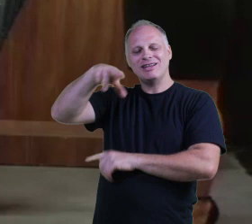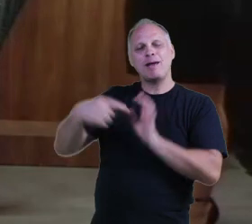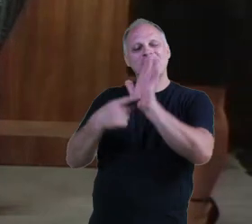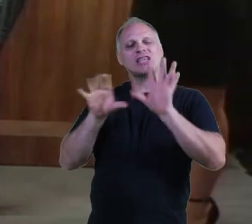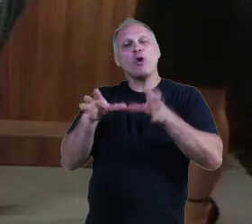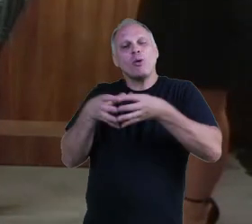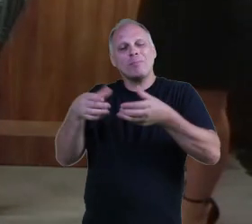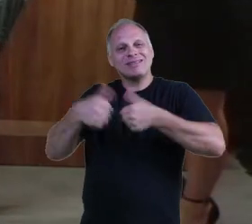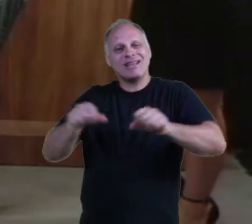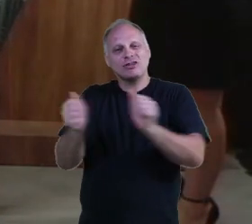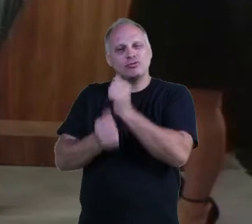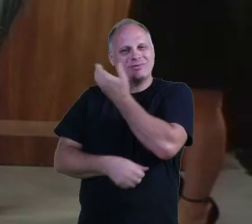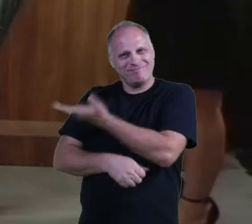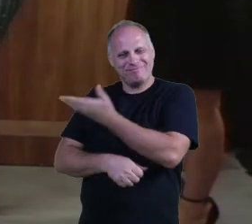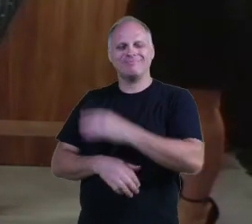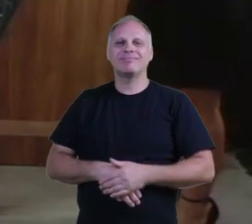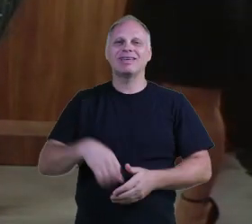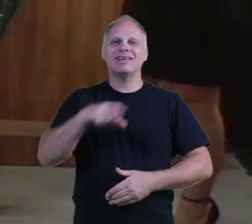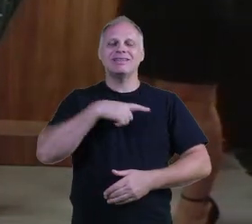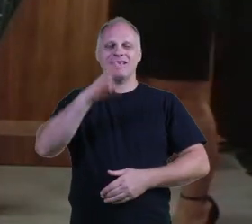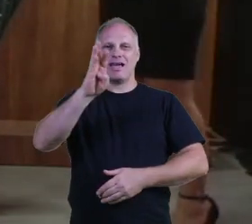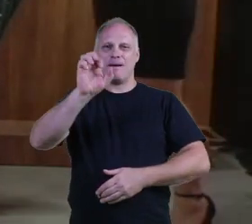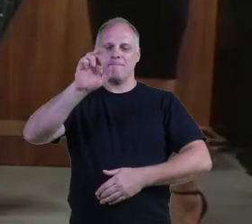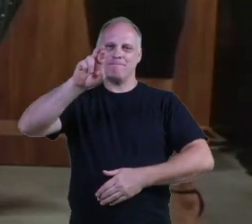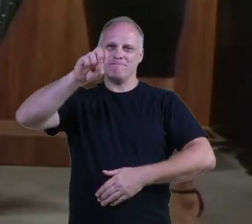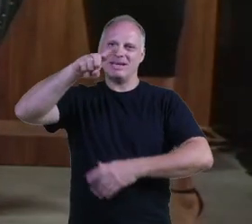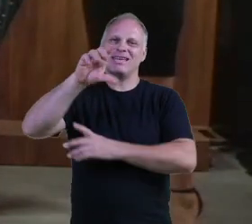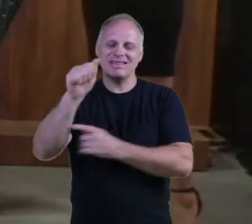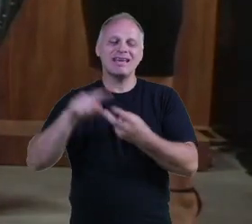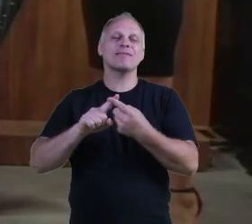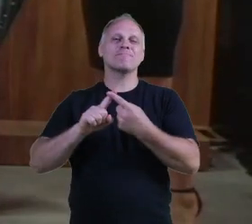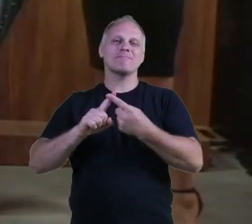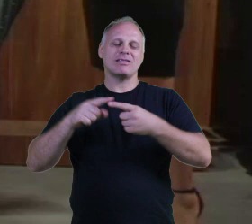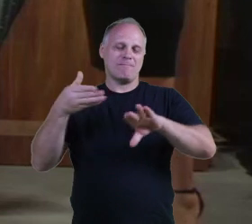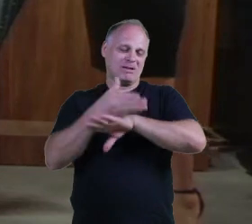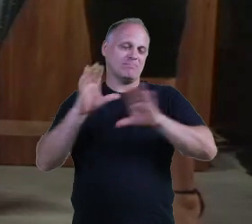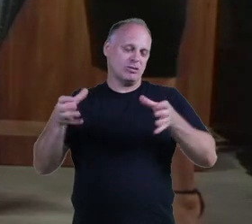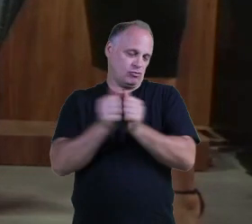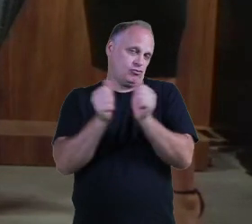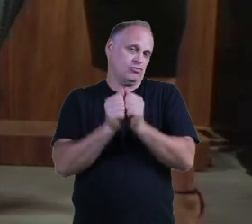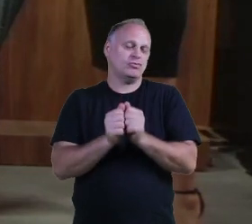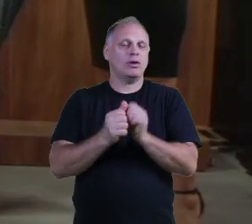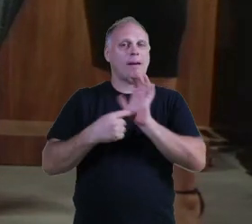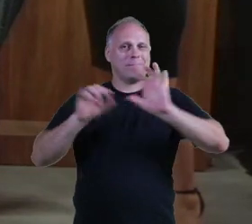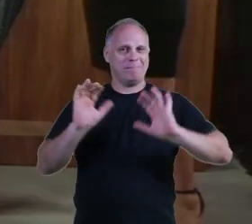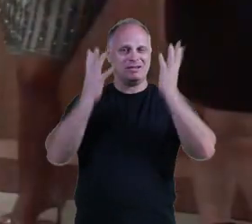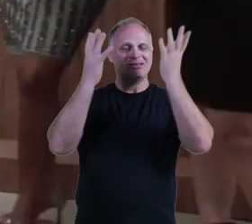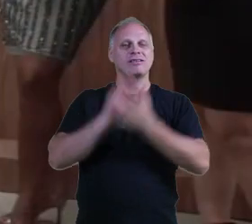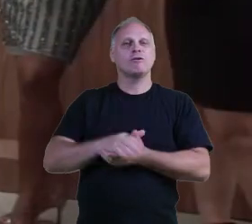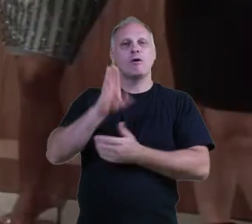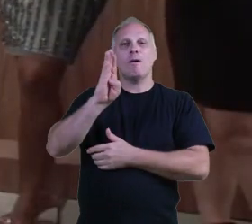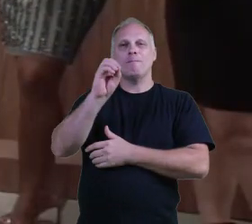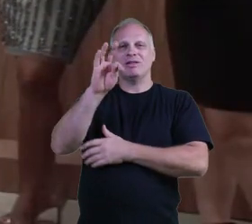Giovanni, apresenta para nós esse grupo que está aqui conosco. Então, tem a Brenda, que vai fazer parte do meu